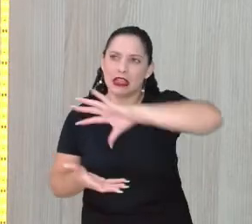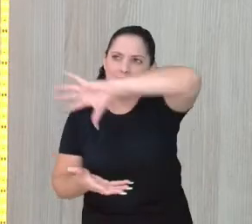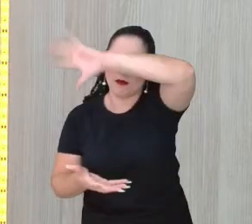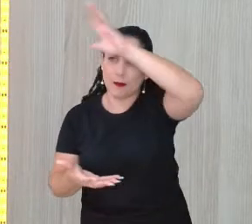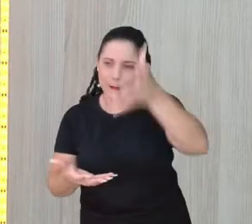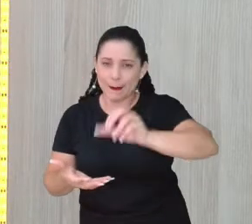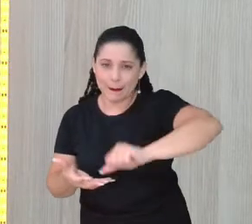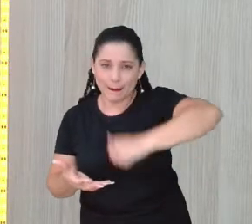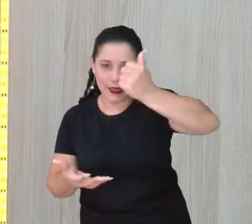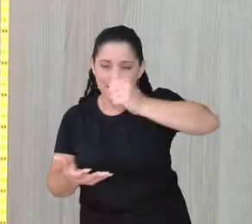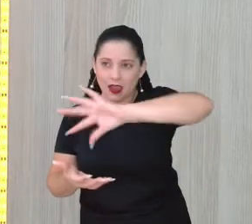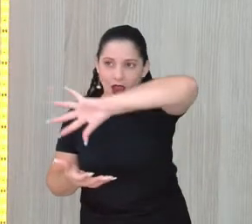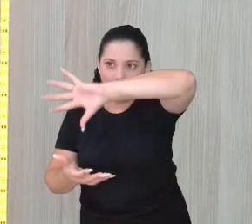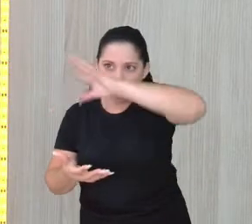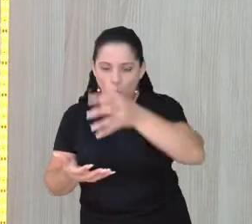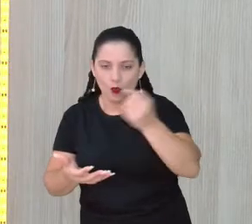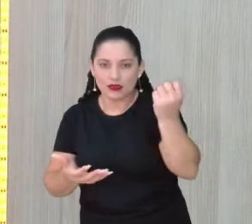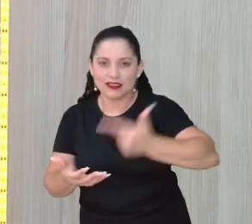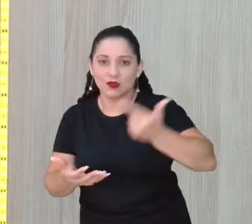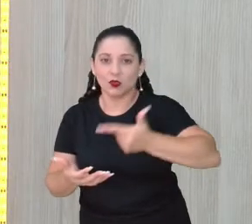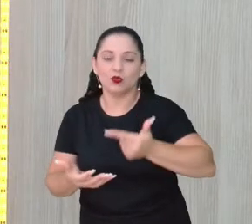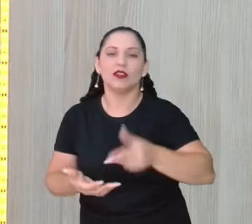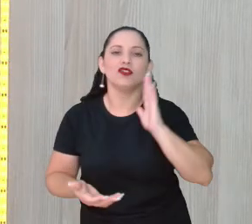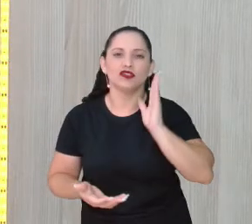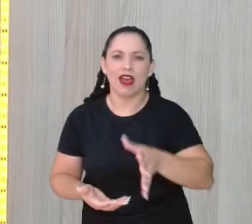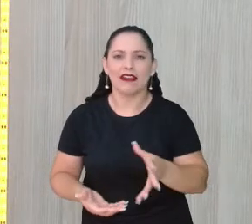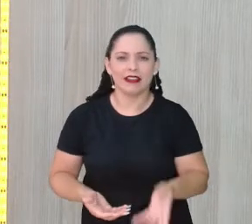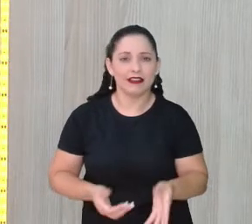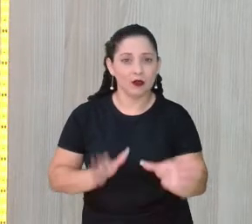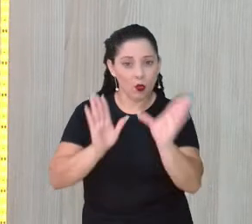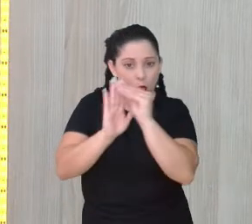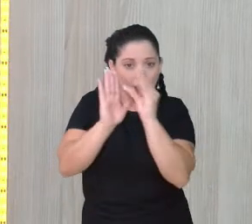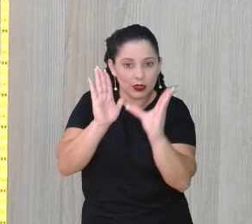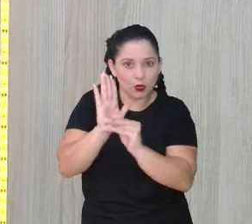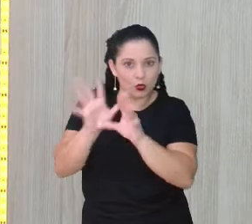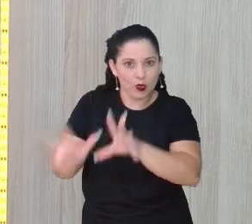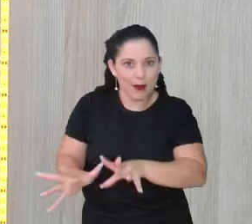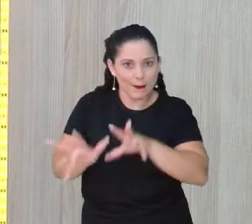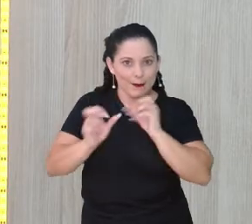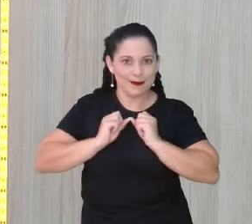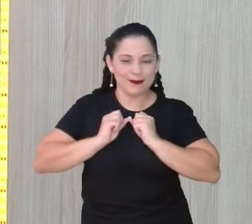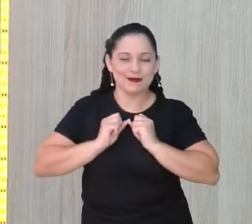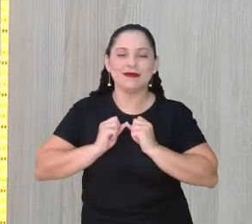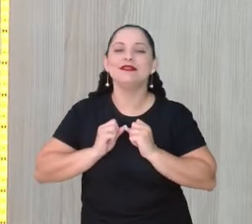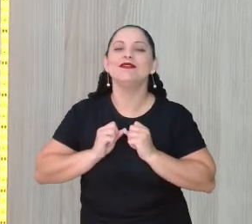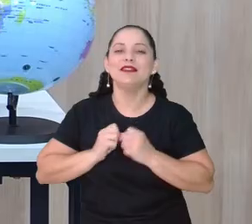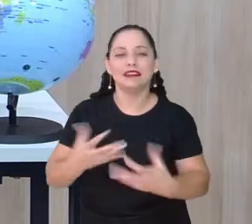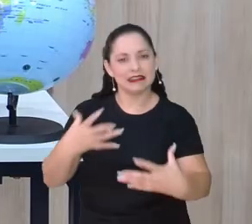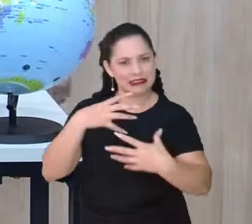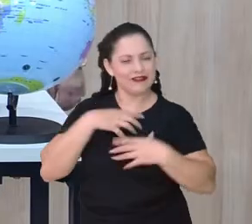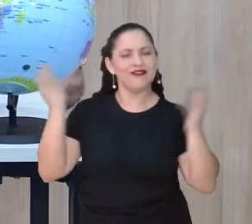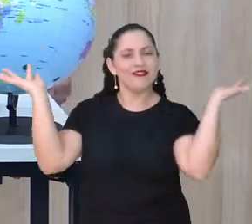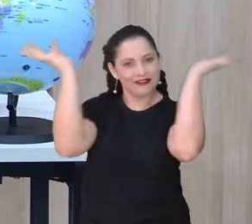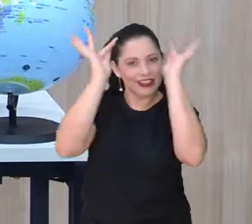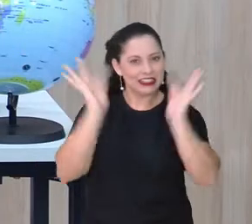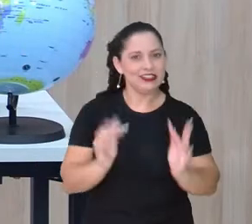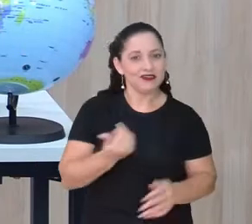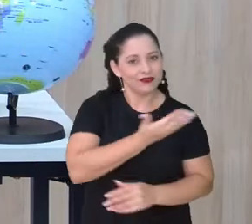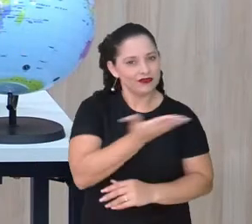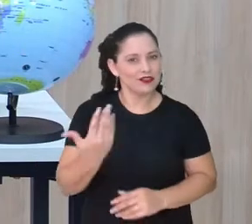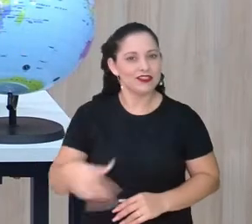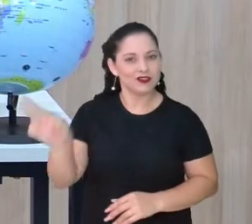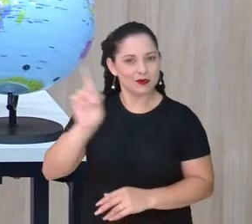assim, eles estão assim absorvendo o conteúdo, professora Que Isabel. Isso me deixou legal. muito feliz. Fico feliz com a resposta de